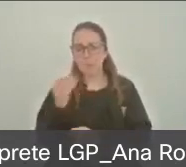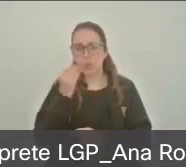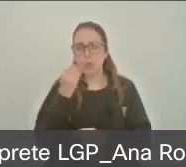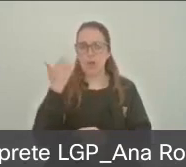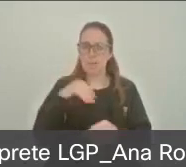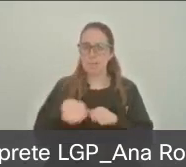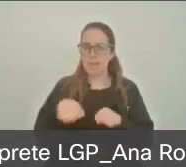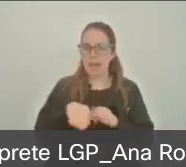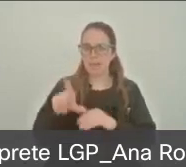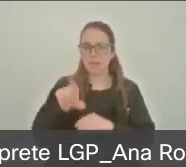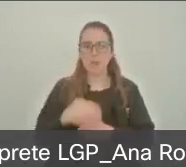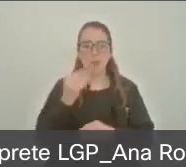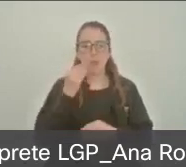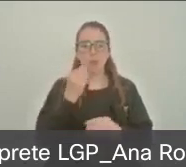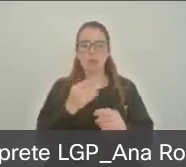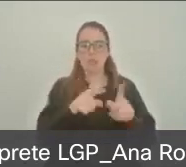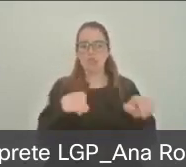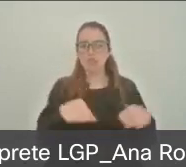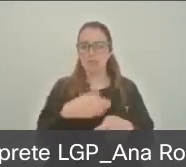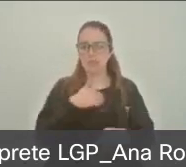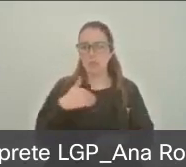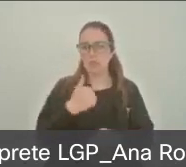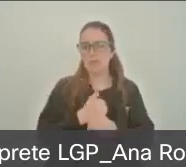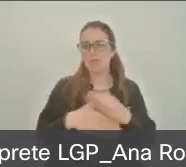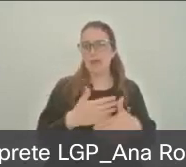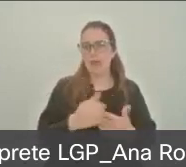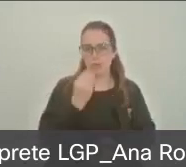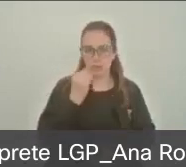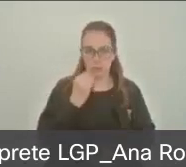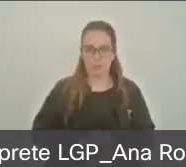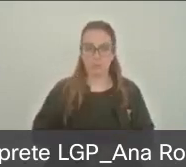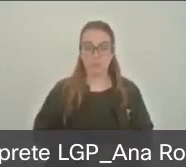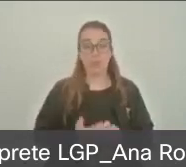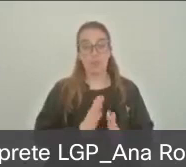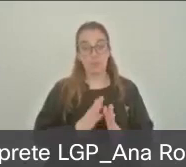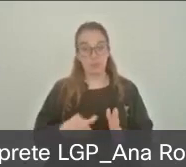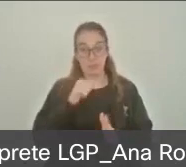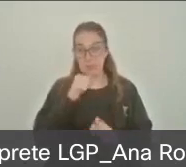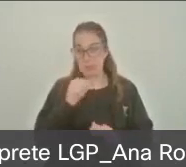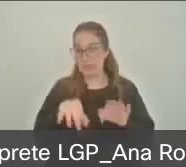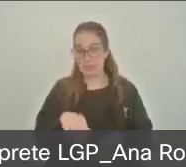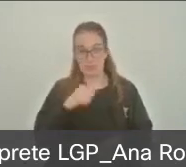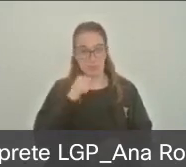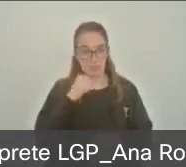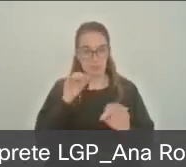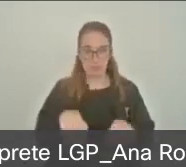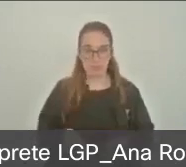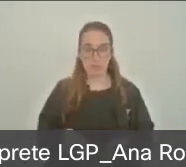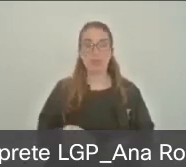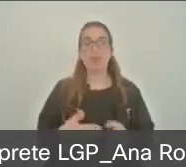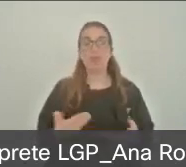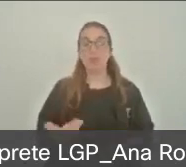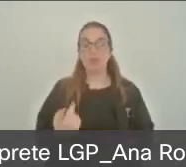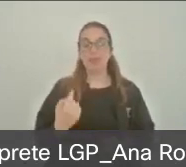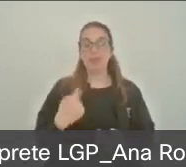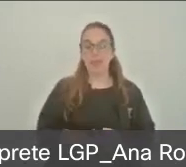os procedimentos instituídos pelos prestadores nesta matéria. Esse processo encontra-se ainda em curso. No âmbito desse processo, encontram-se